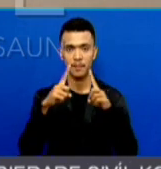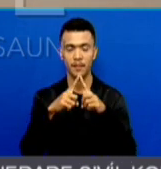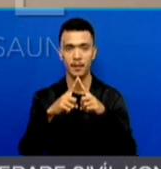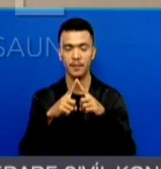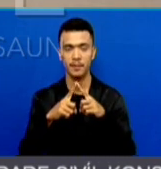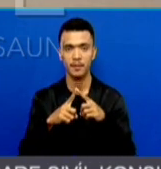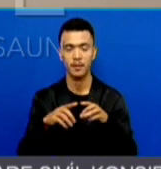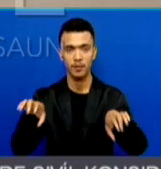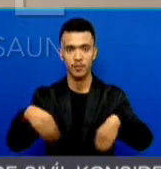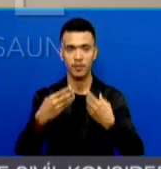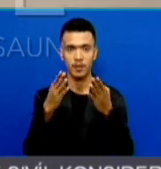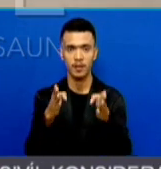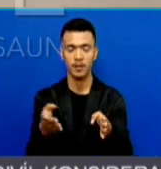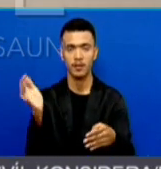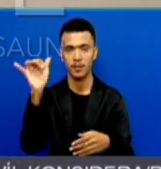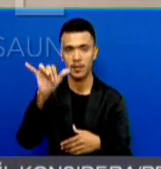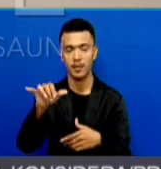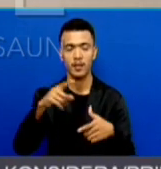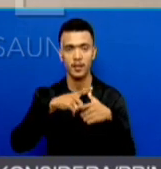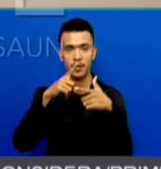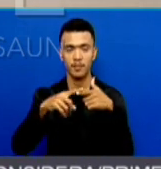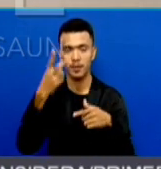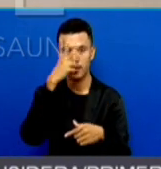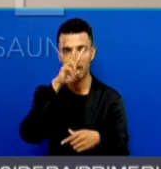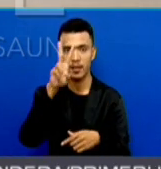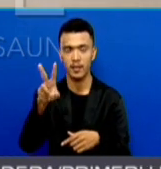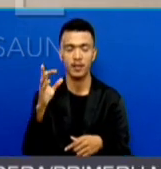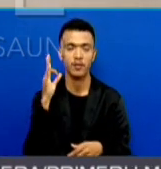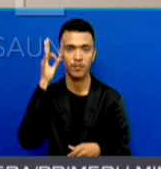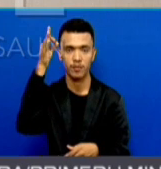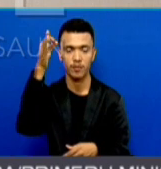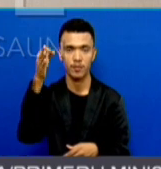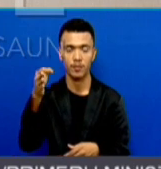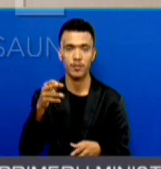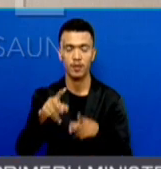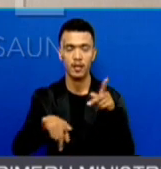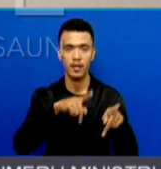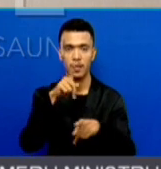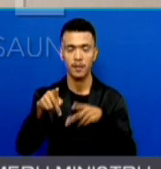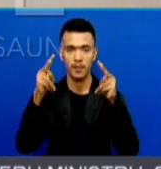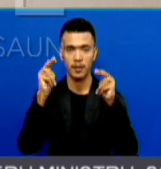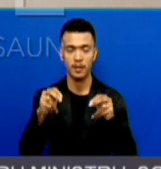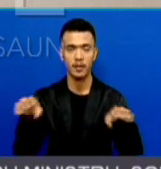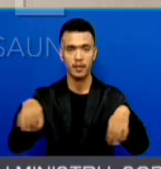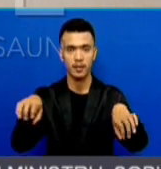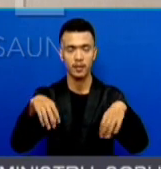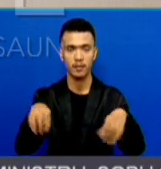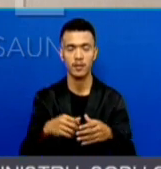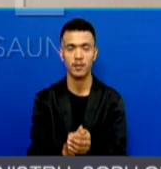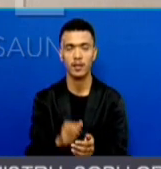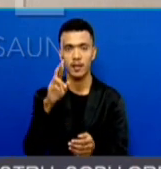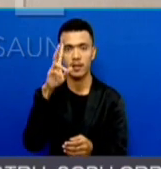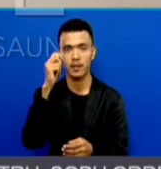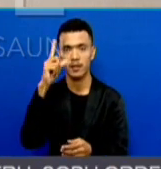linha, funcionário se a. Depois, hareba futuro, kata é mais uma tem que e canal RTTL